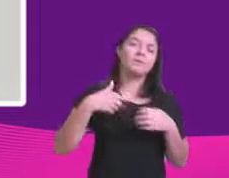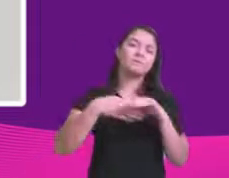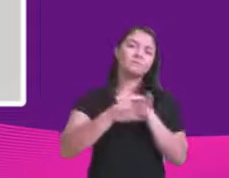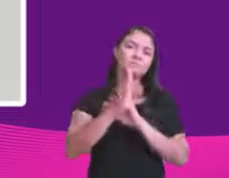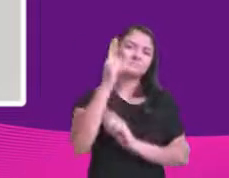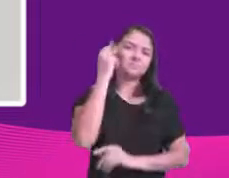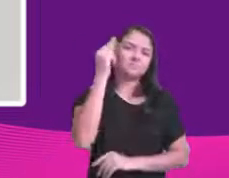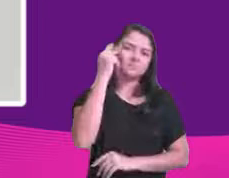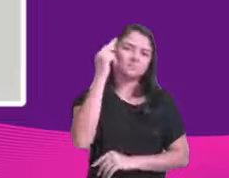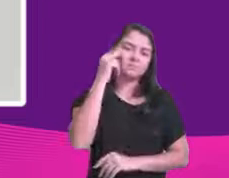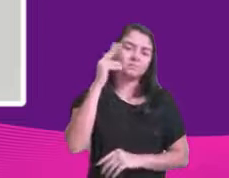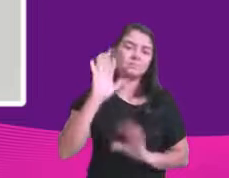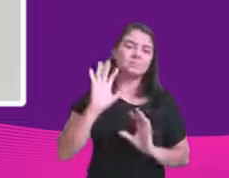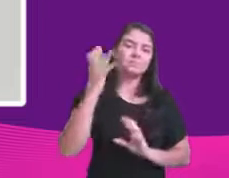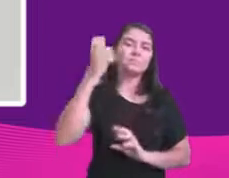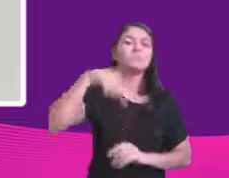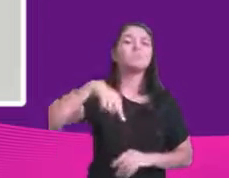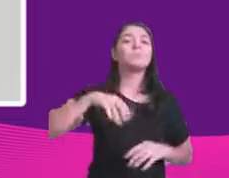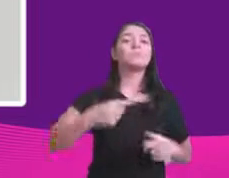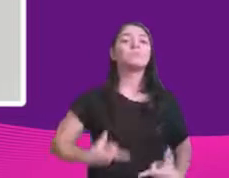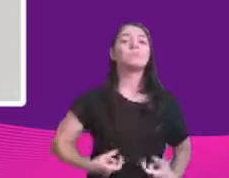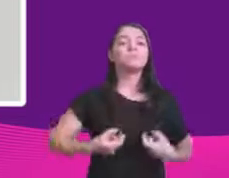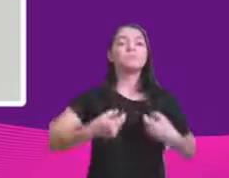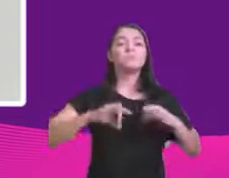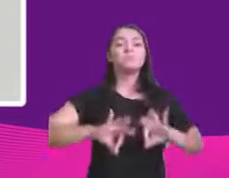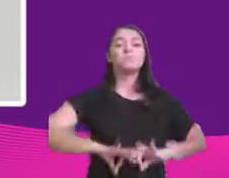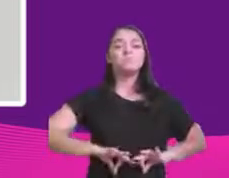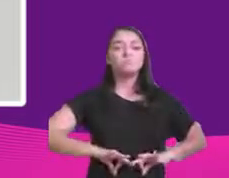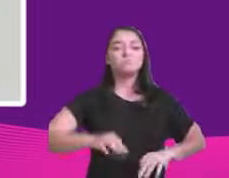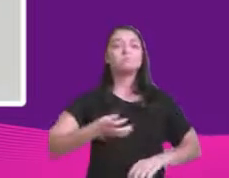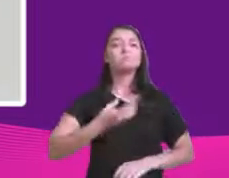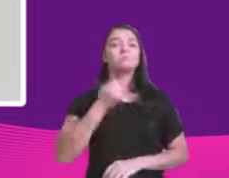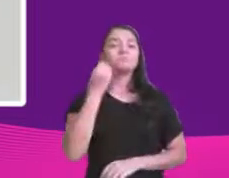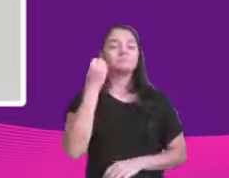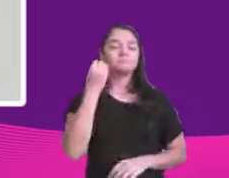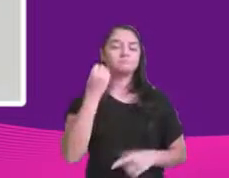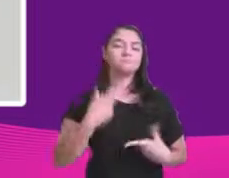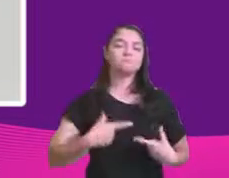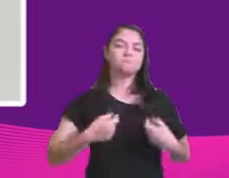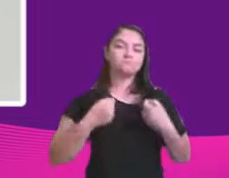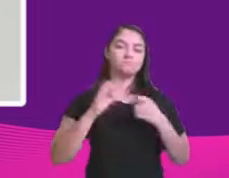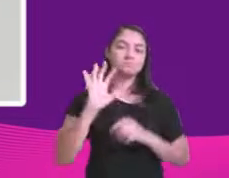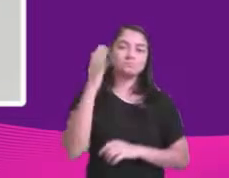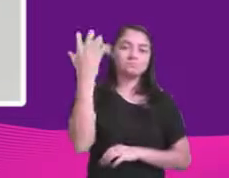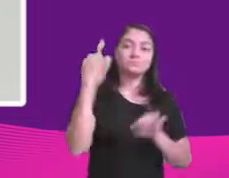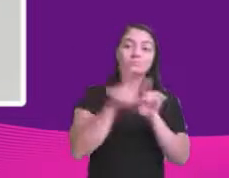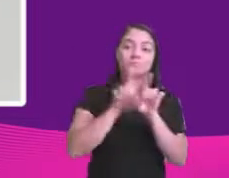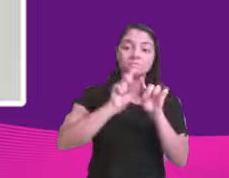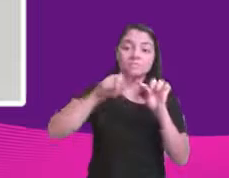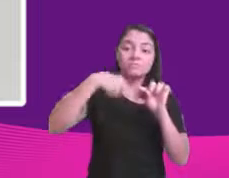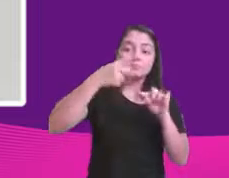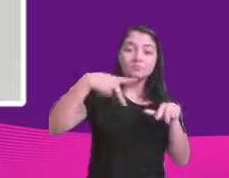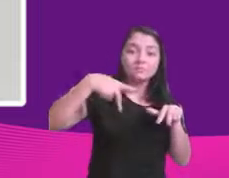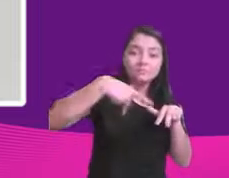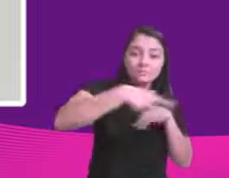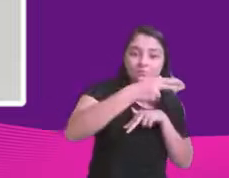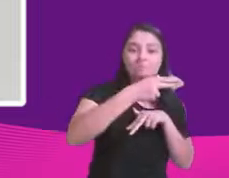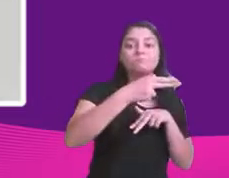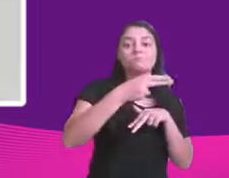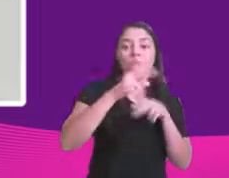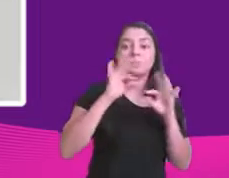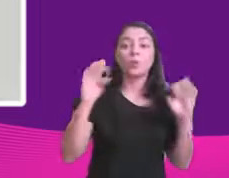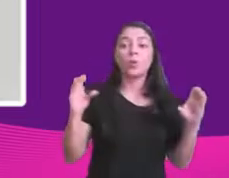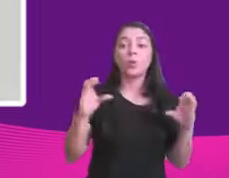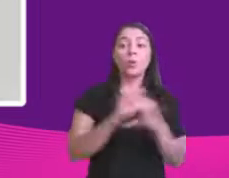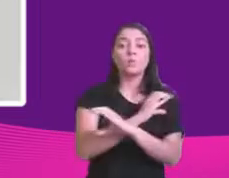tentou colocar, então, paciente sensível à platina, eram levados à cirurgia, citorredução completa, quer dizer, ausência de